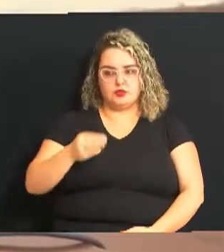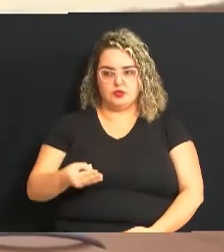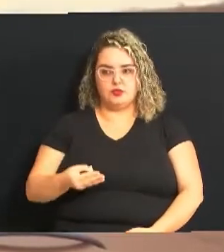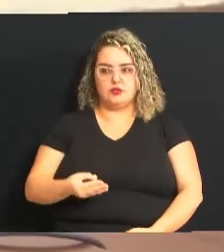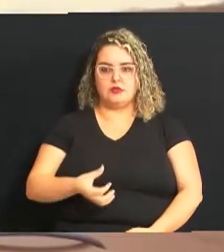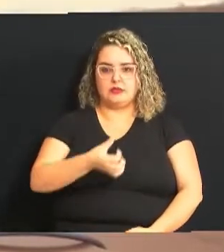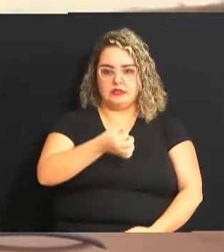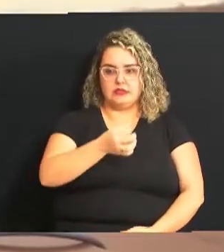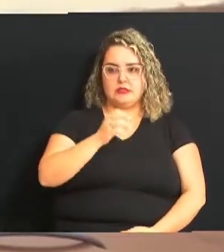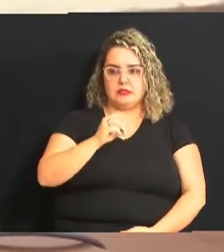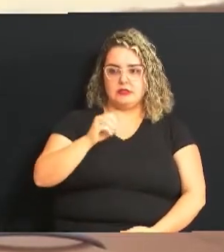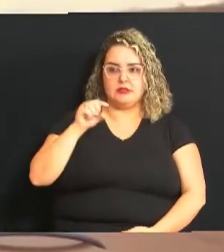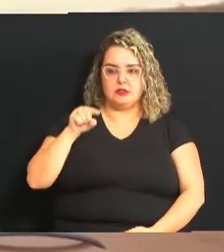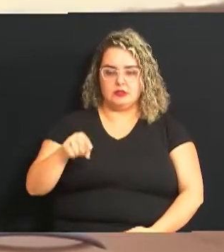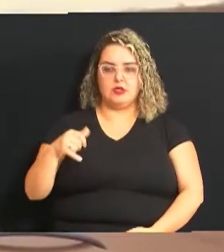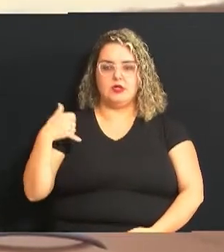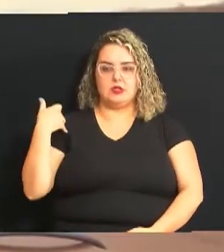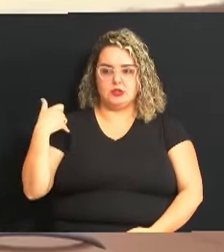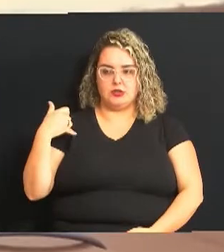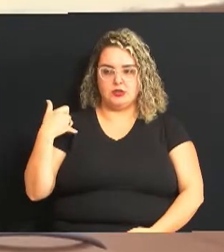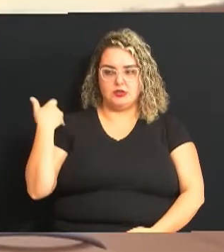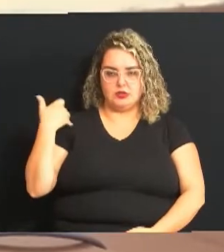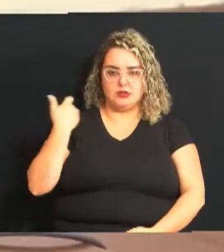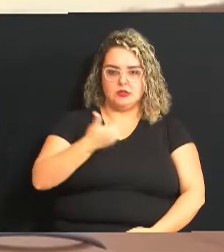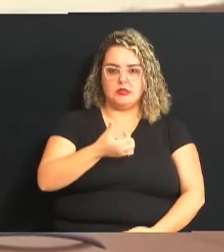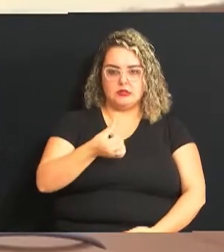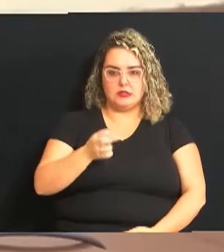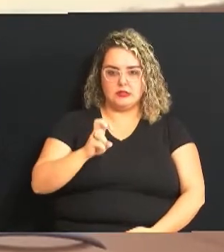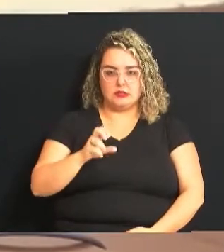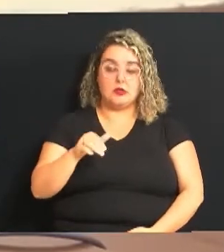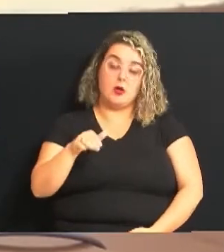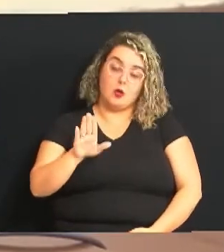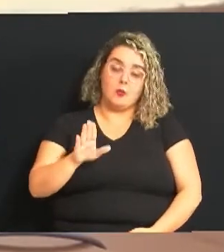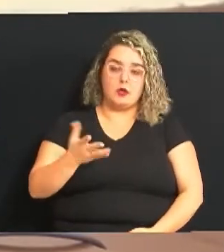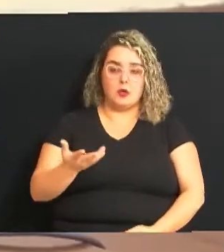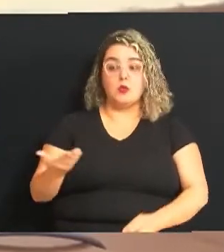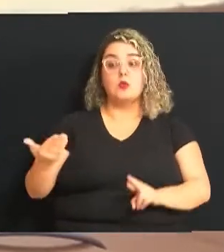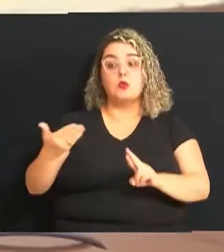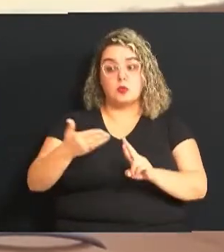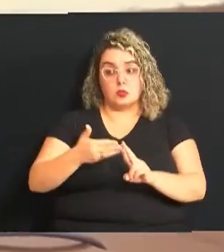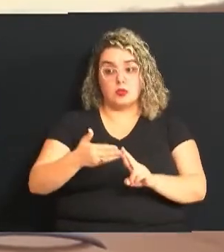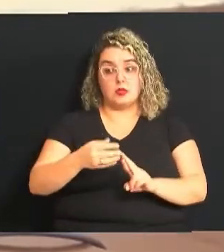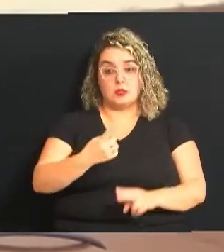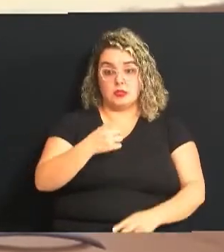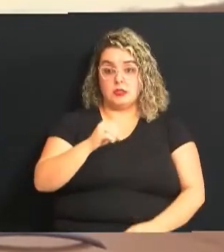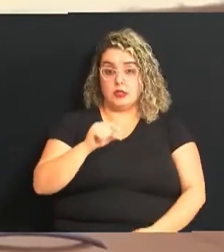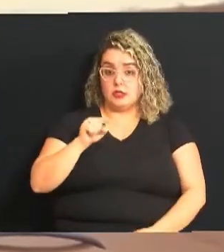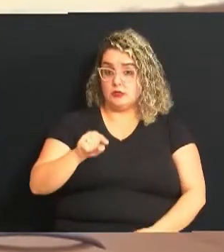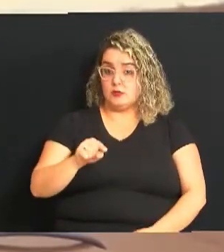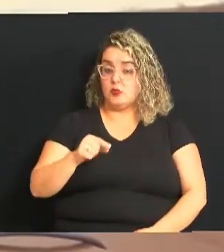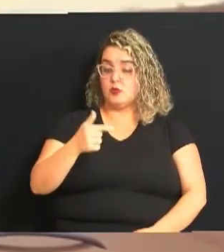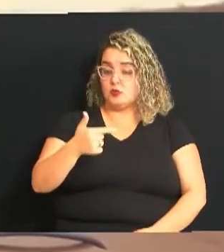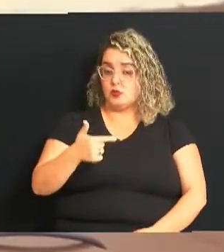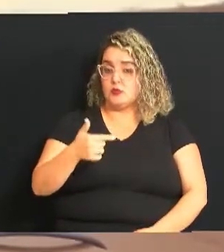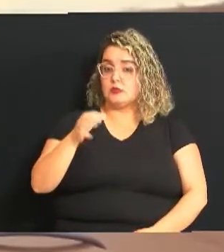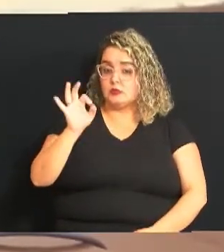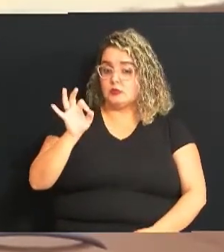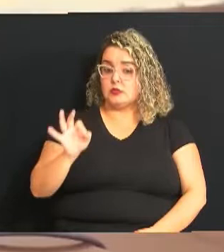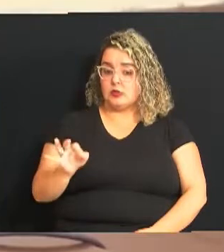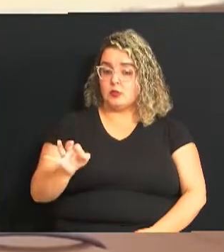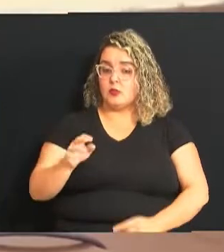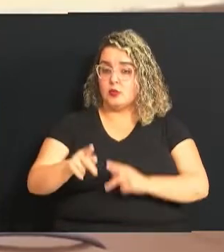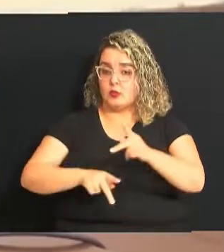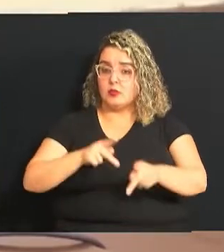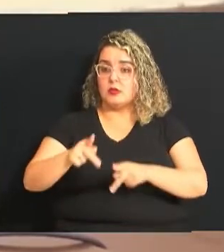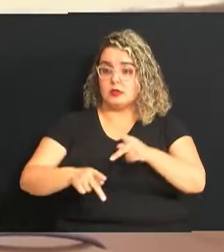21.600.000 tinham 65 anos ou mais, o que representa 10,2% da população. E